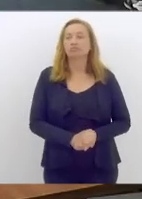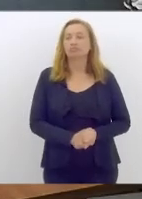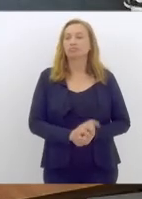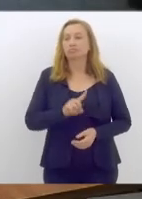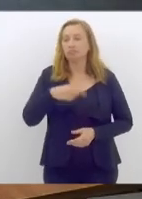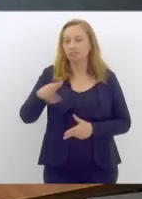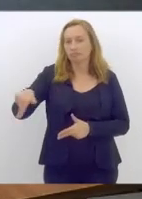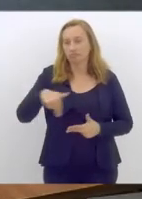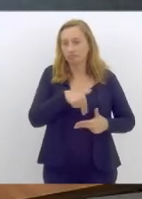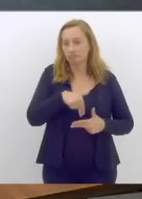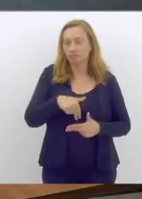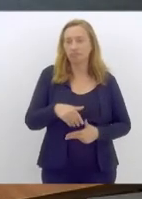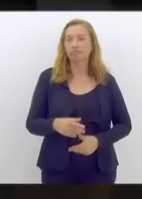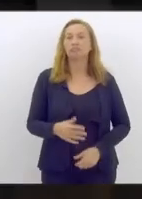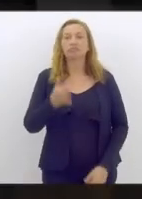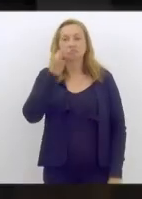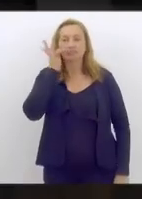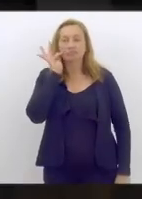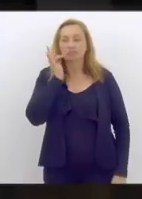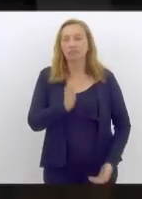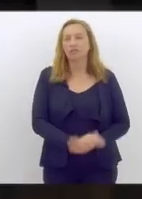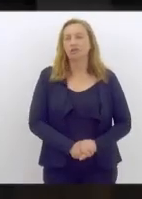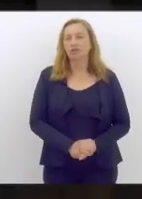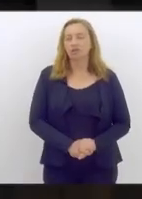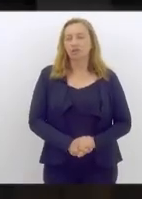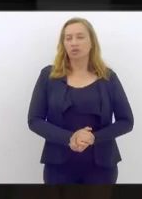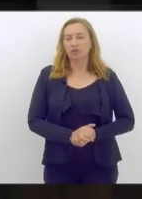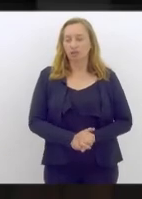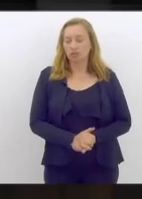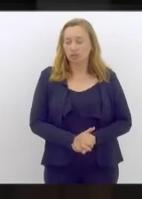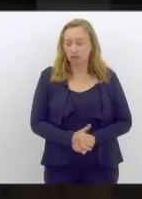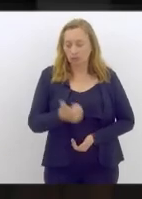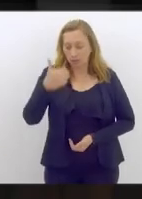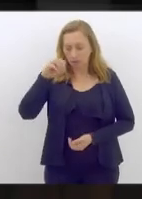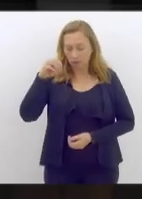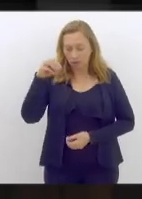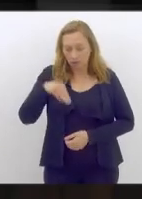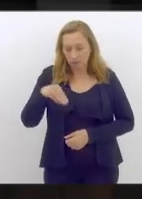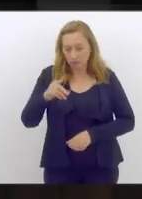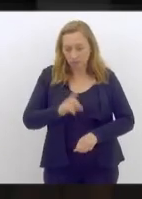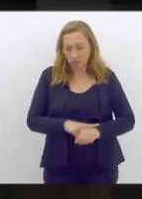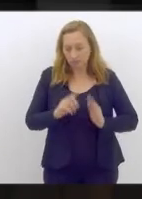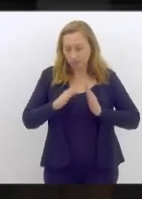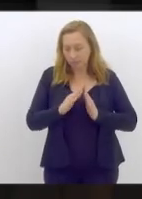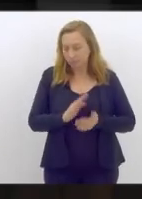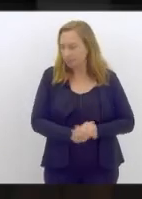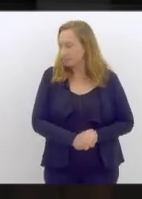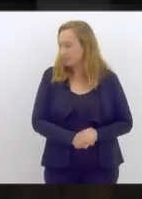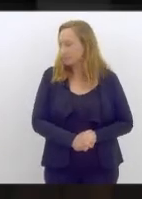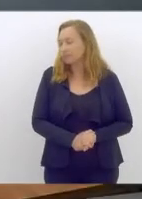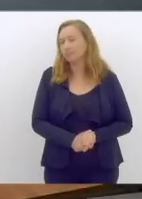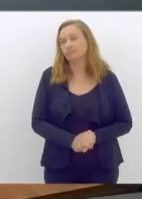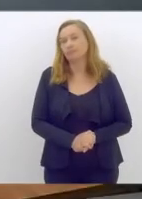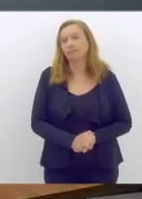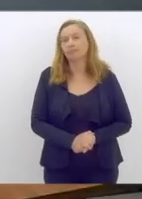próximo ladrão escrito é o deputado Flávio serafini vossa excelência dispõe de 10 minutos